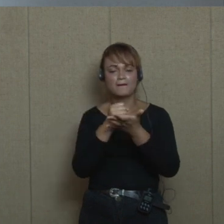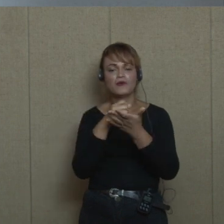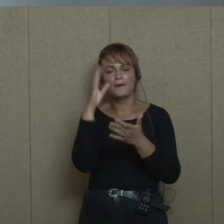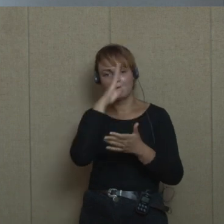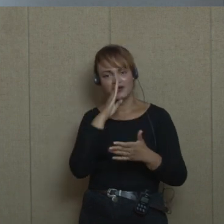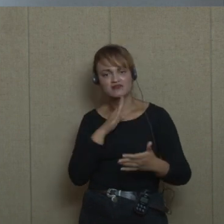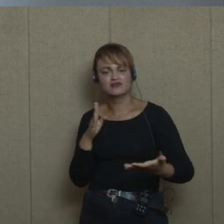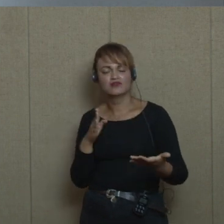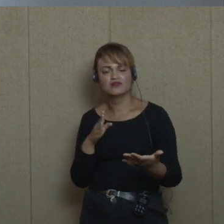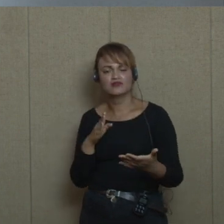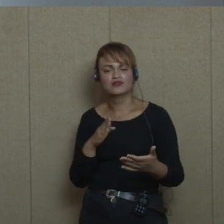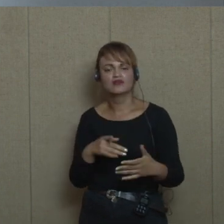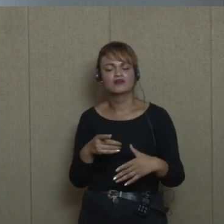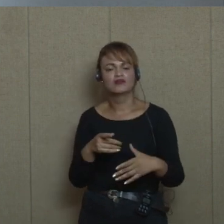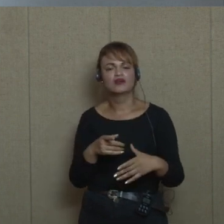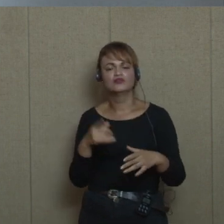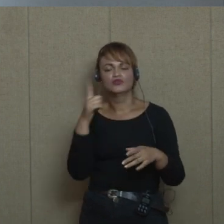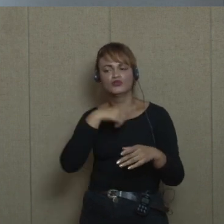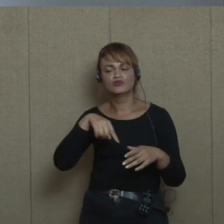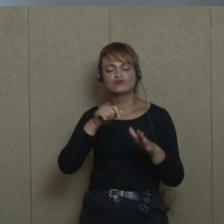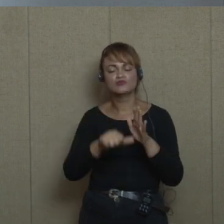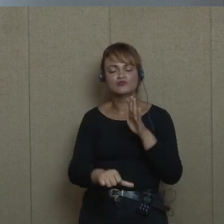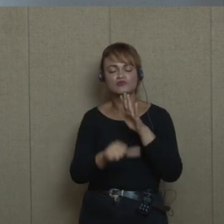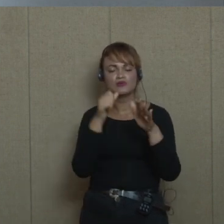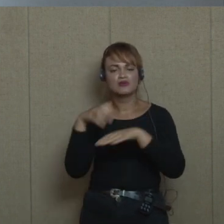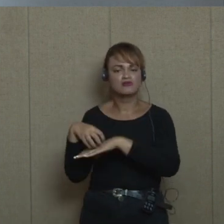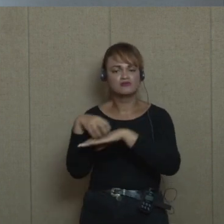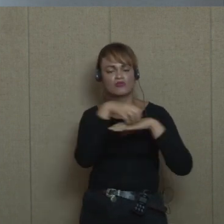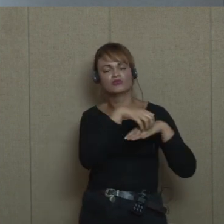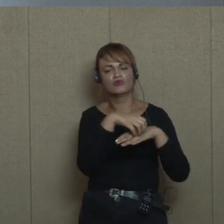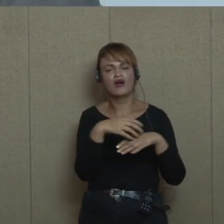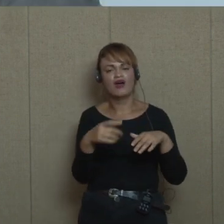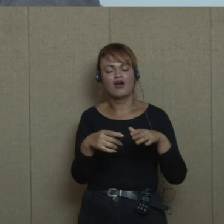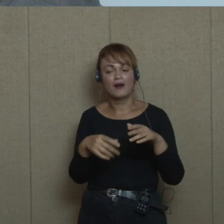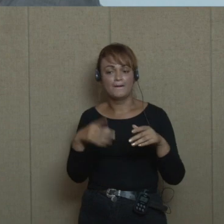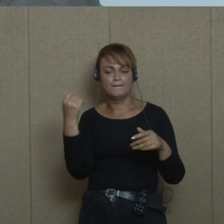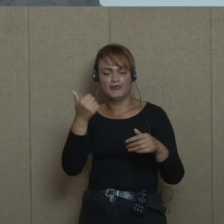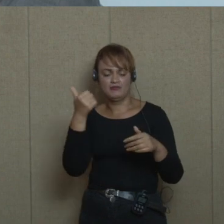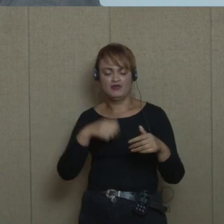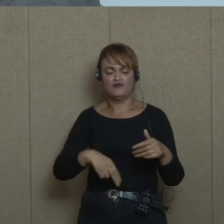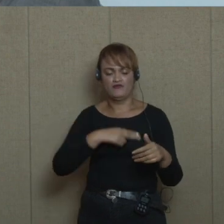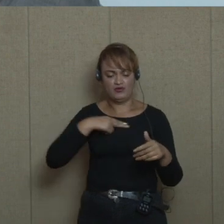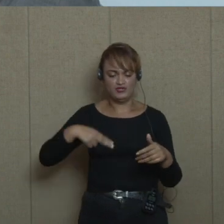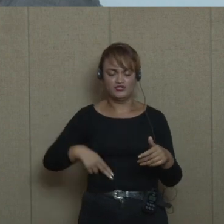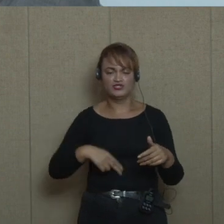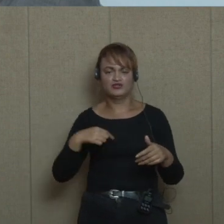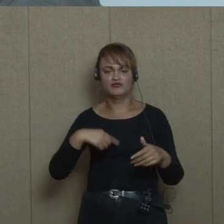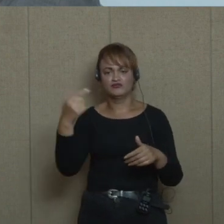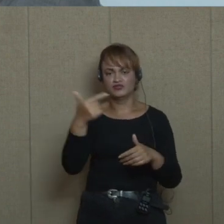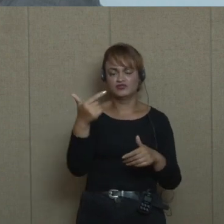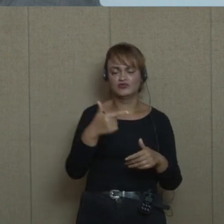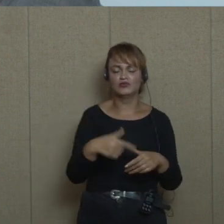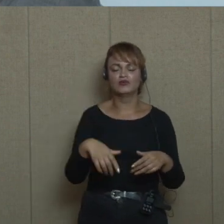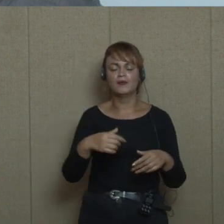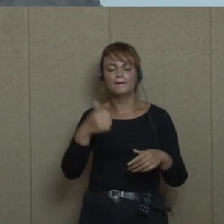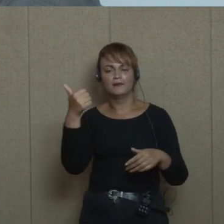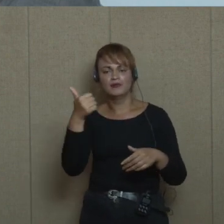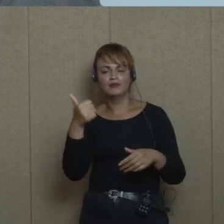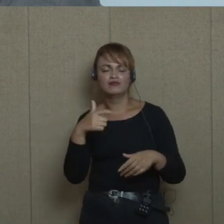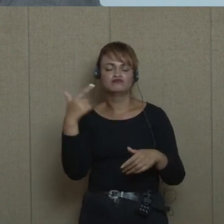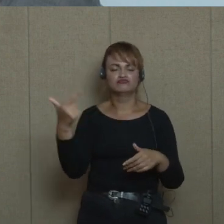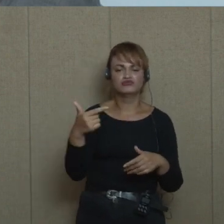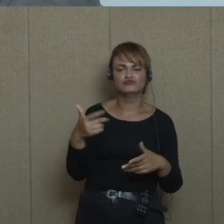Brasil. Nós somos os primeiros exportadores do mundo, antes da China. Nós somos os primeiros exportadores para o Brasil. Primeiro importador e primeiro